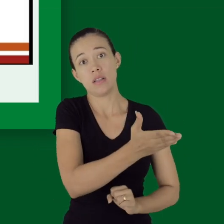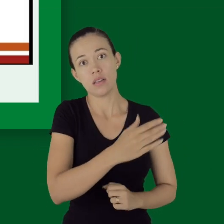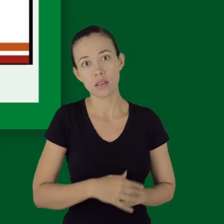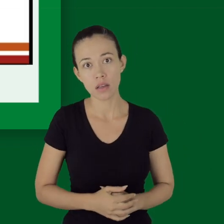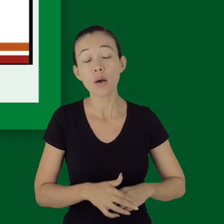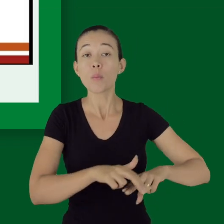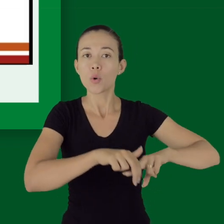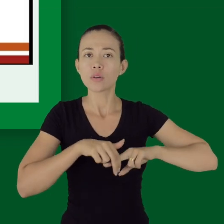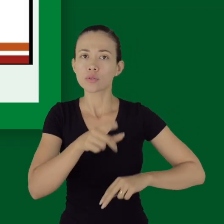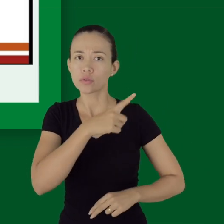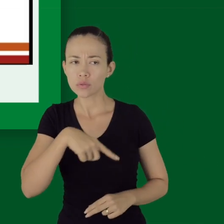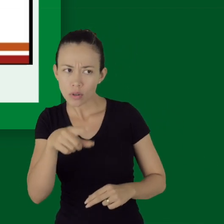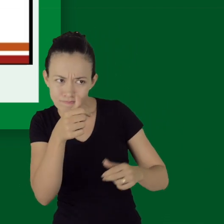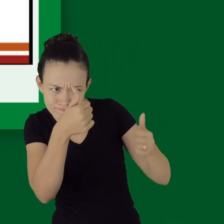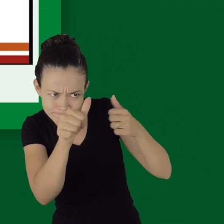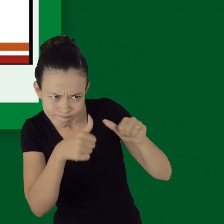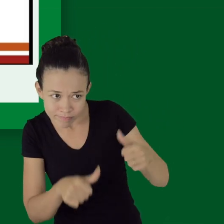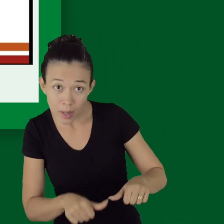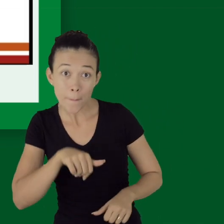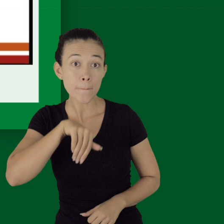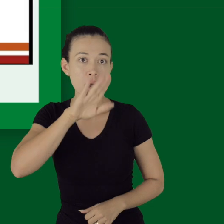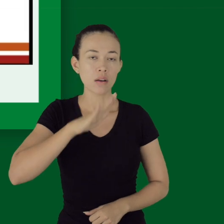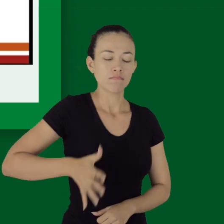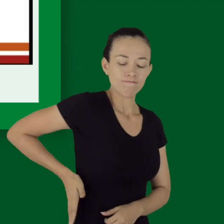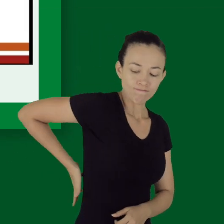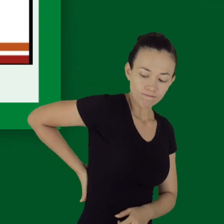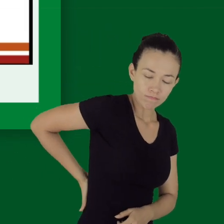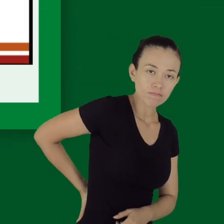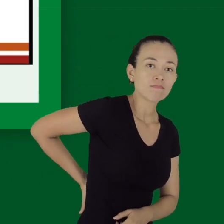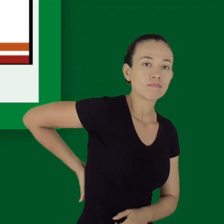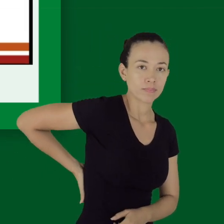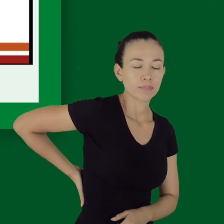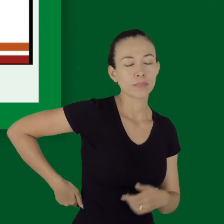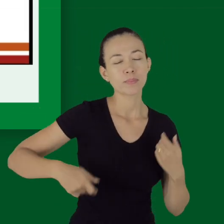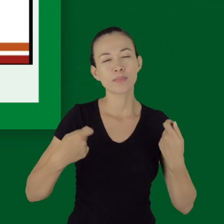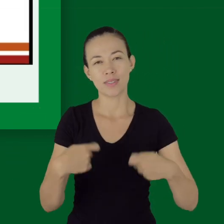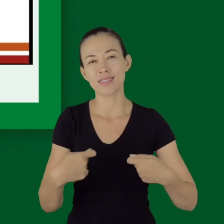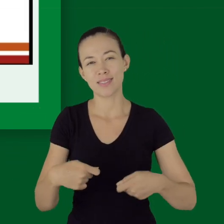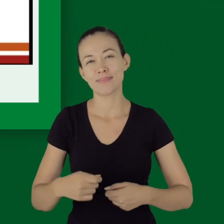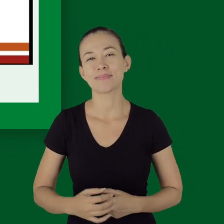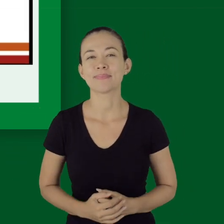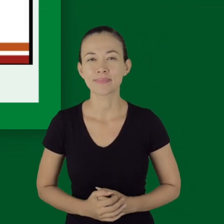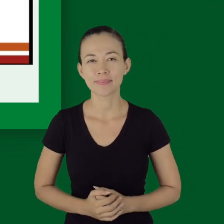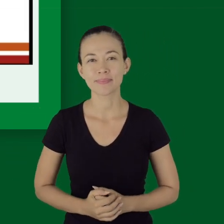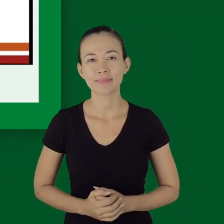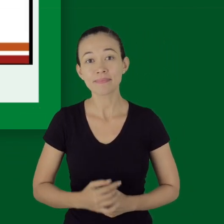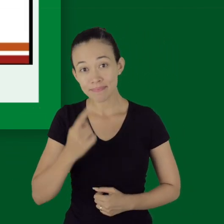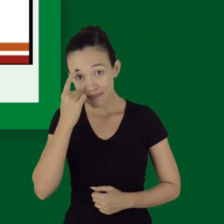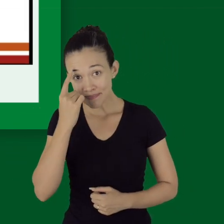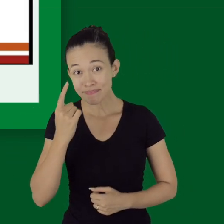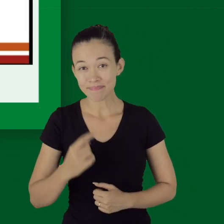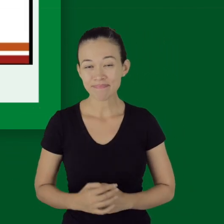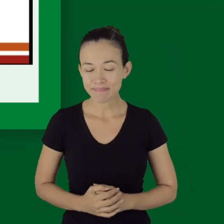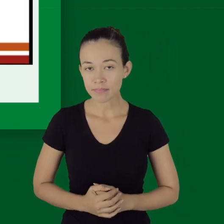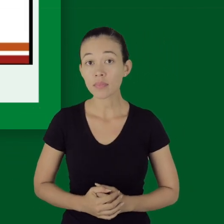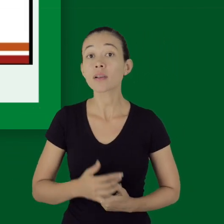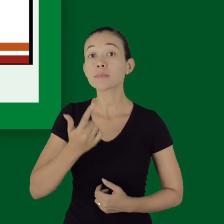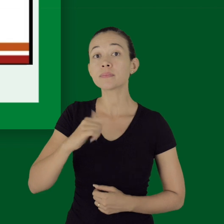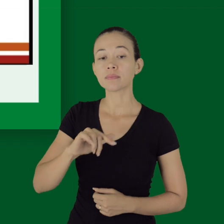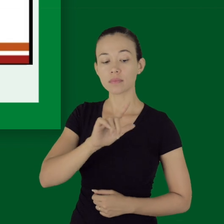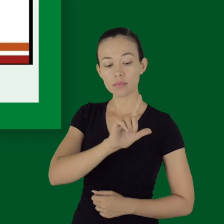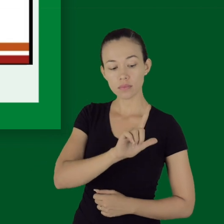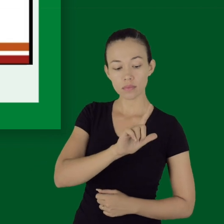ser investigada, requer a atenção do avaliador, né, essas transições. Tá? E, de um modo geral, então,